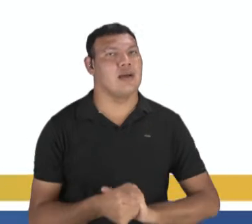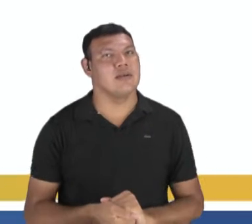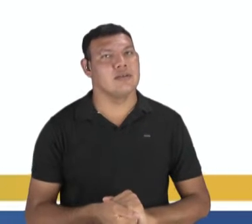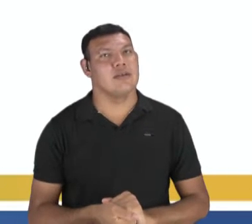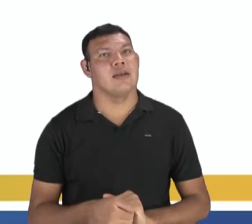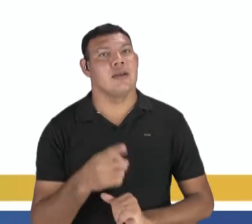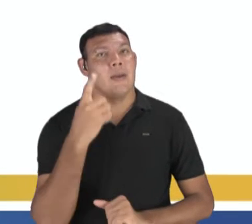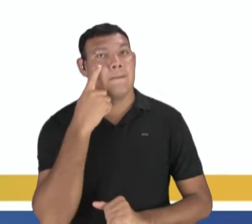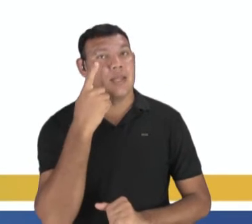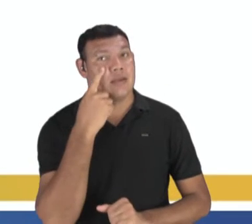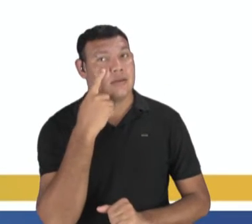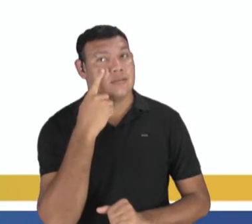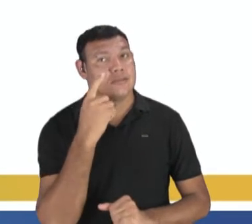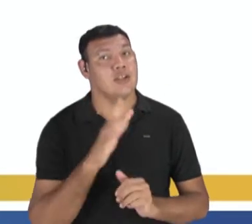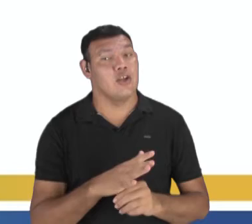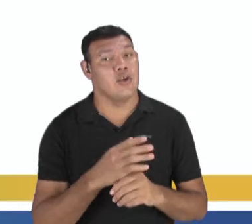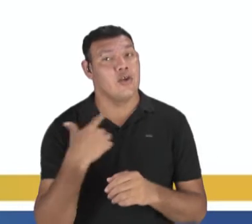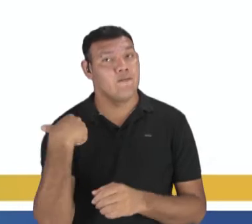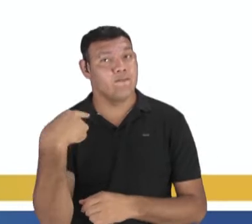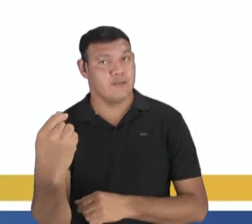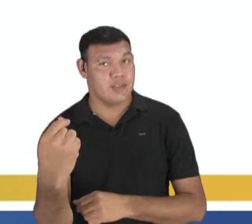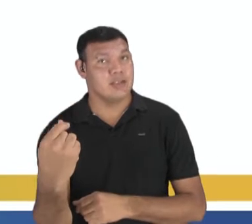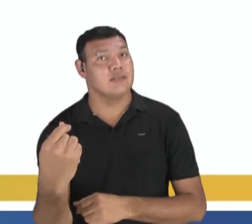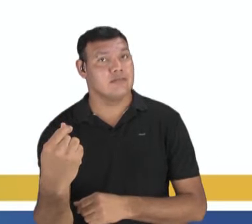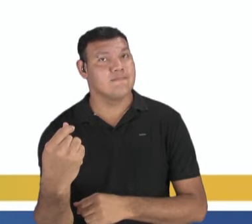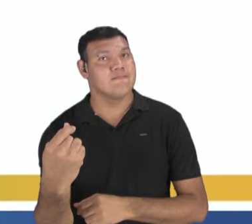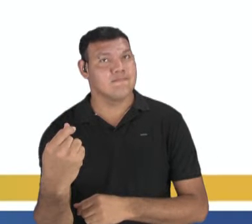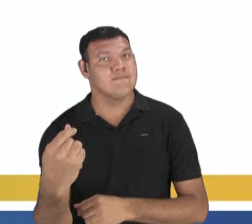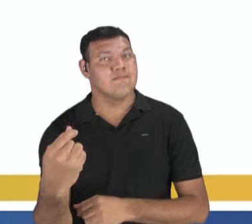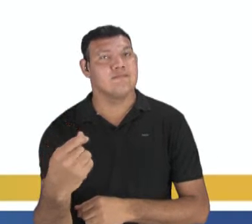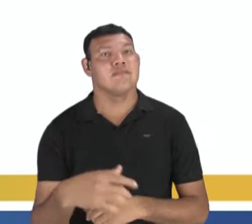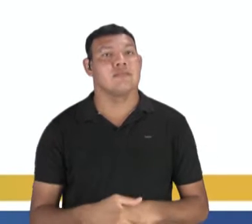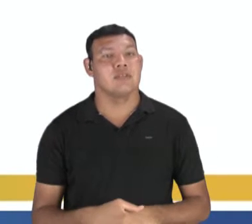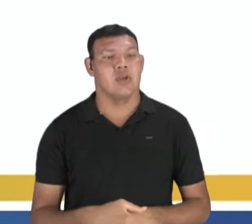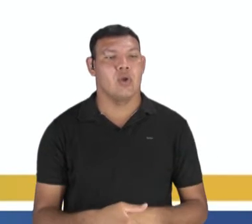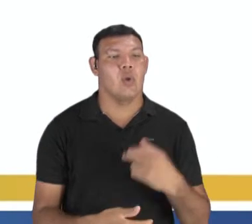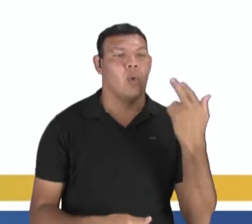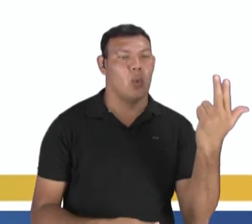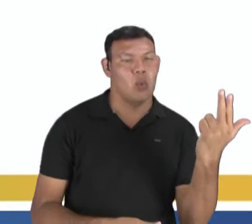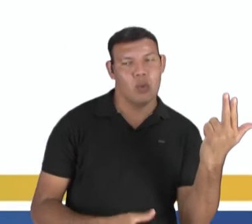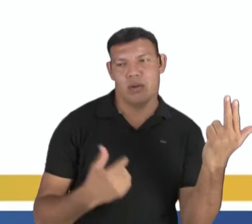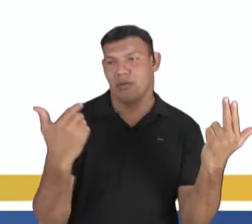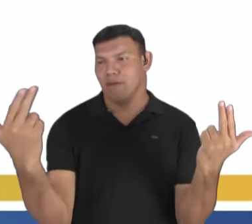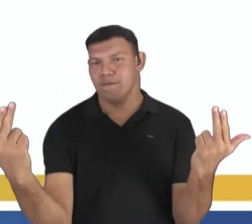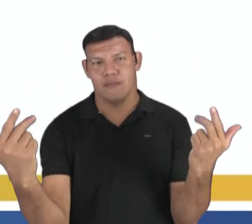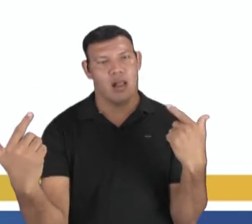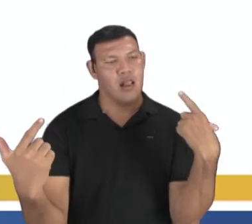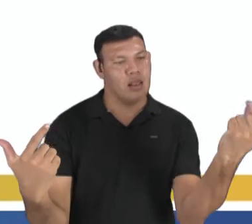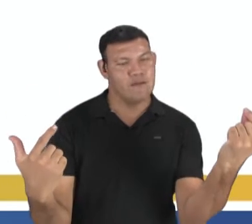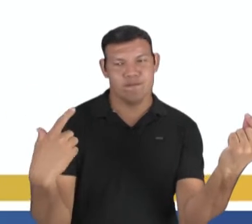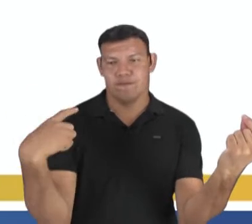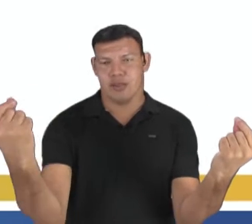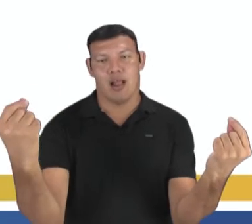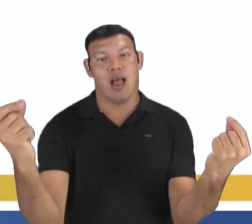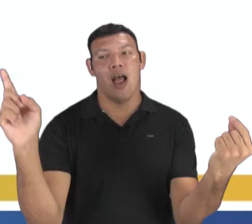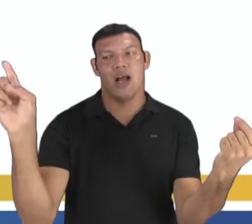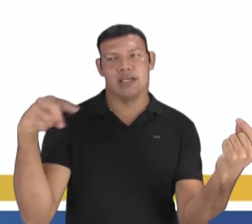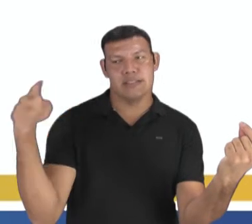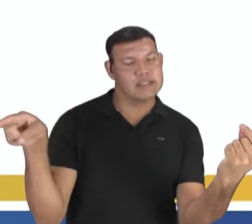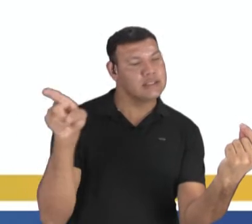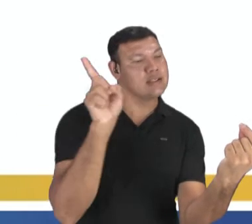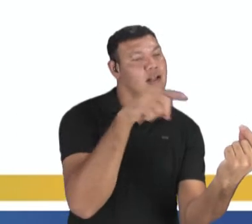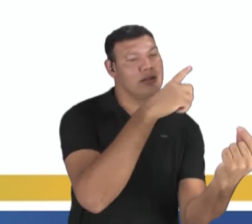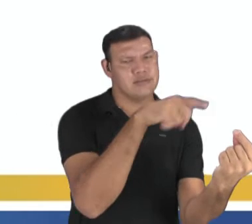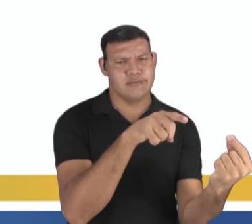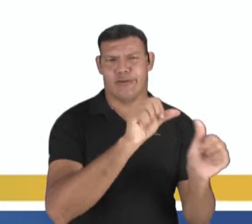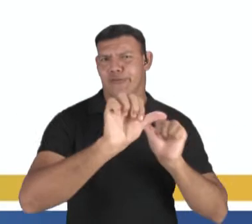pessoal, eu vejo que vai ter uma velocidade nesse termo e nesse termo. Então, as unidades elas vão se cancelar, tá? Então, eu não